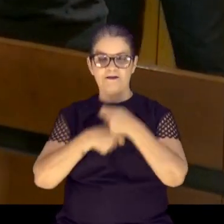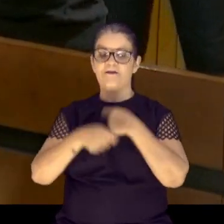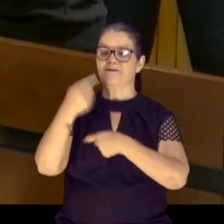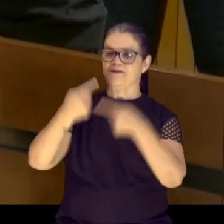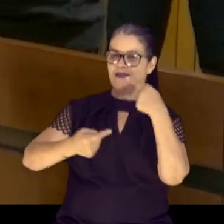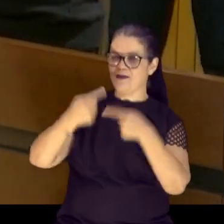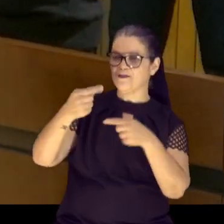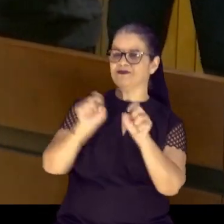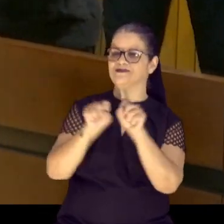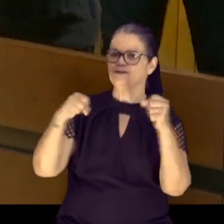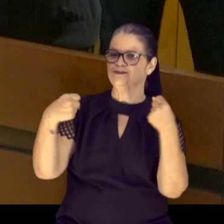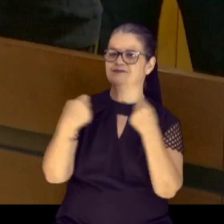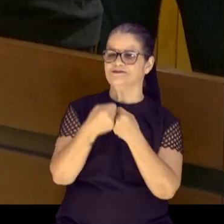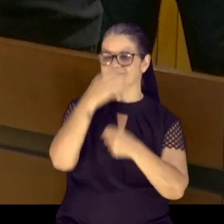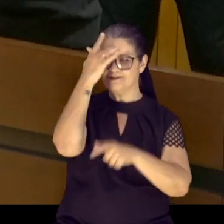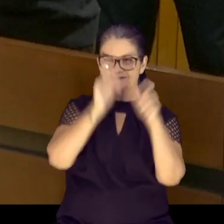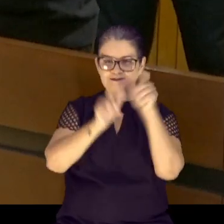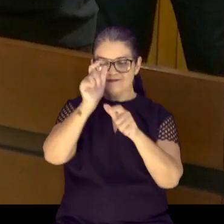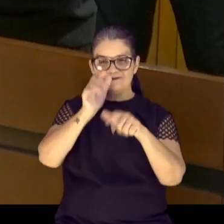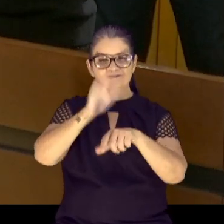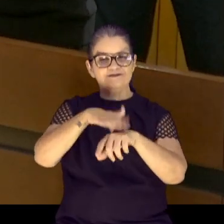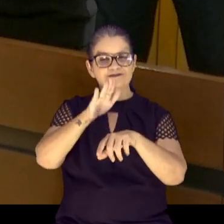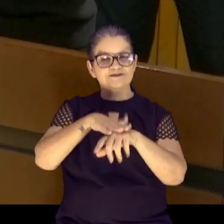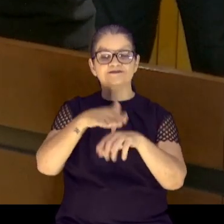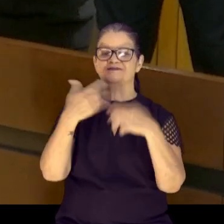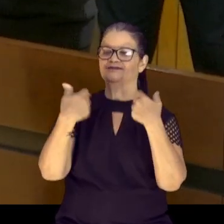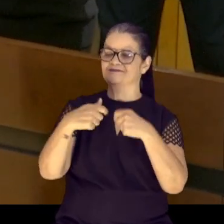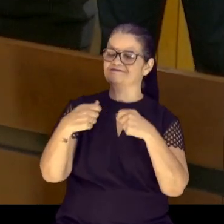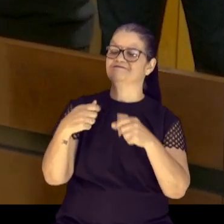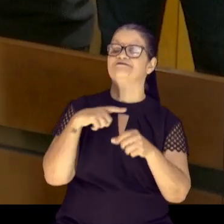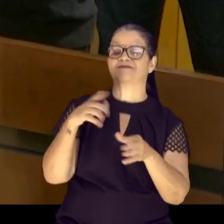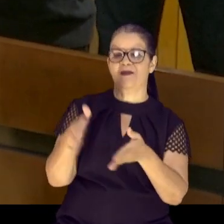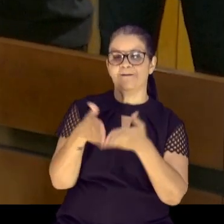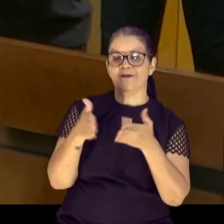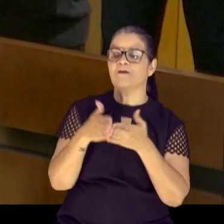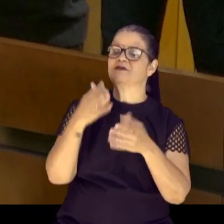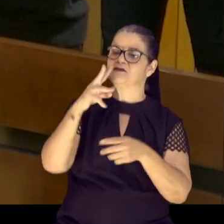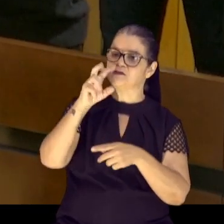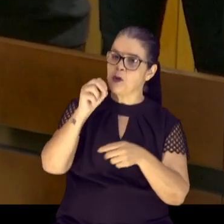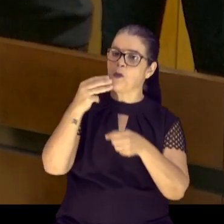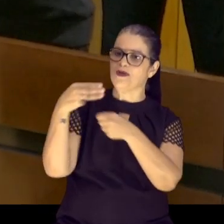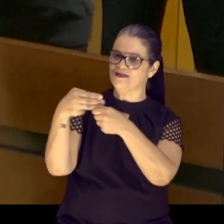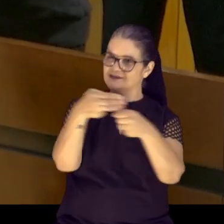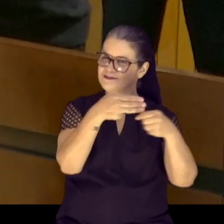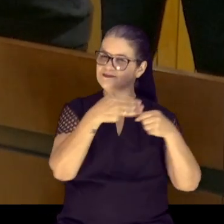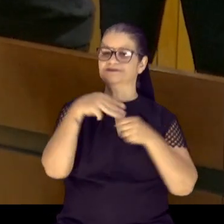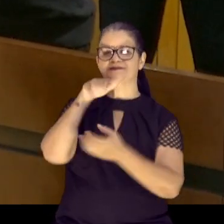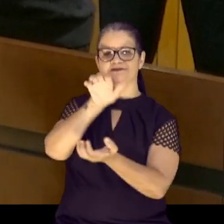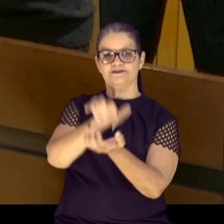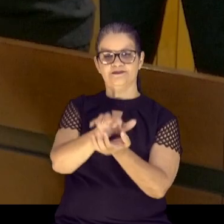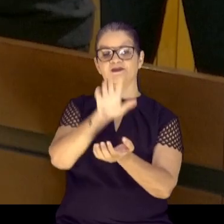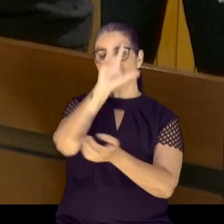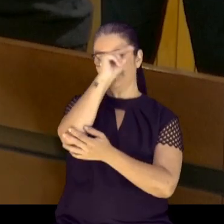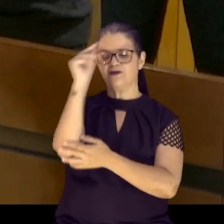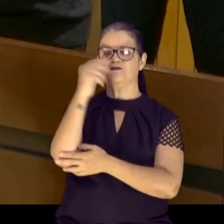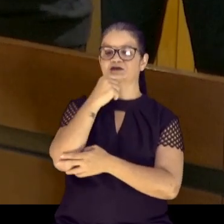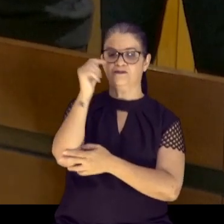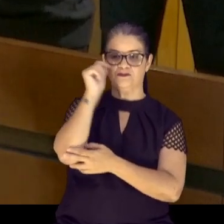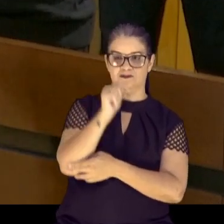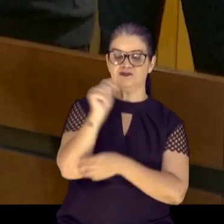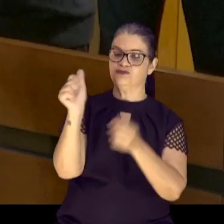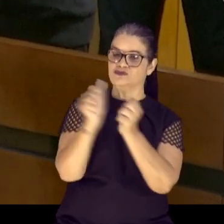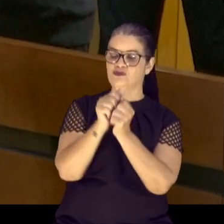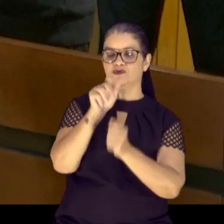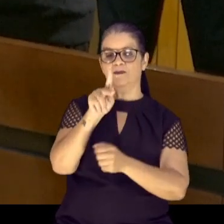políticas sociais para quem mais precisa. Nos cerca de 50 municípios pernambucanos que as prefeitas e prefeitos do